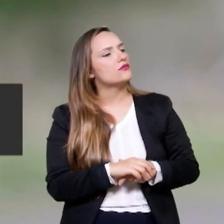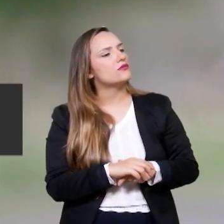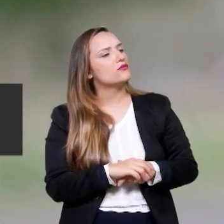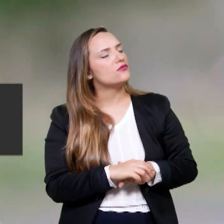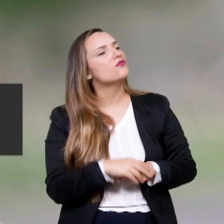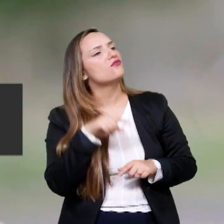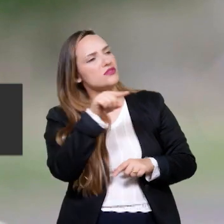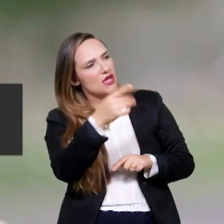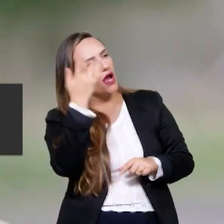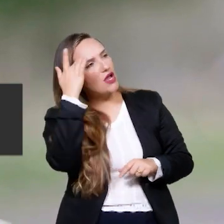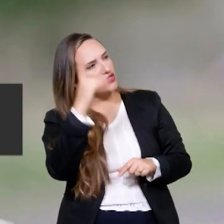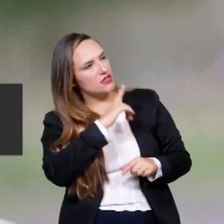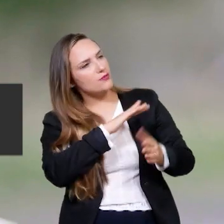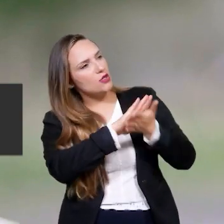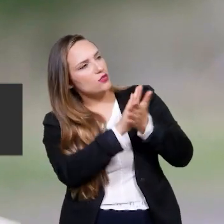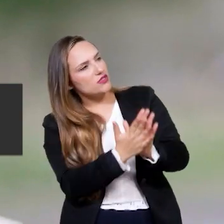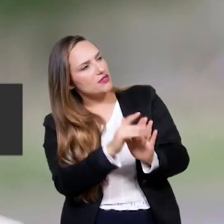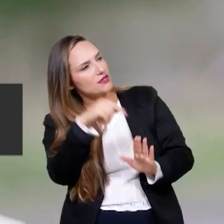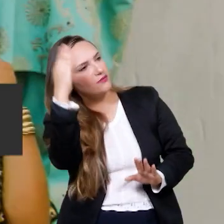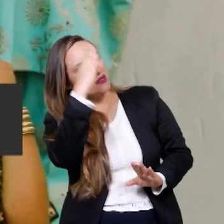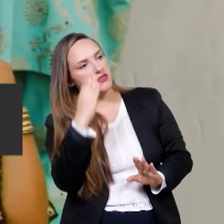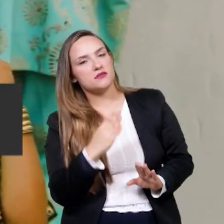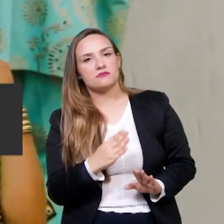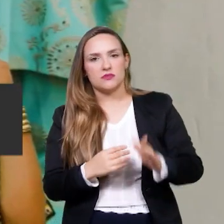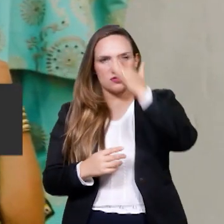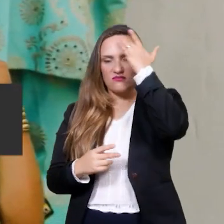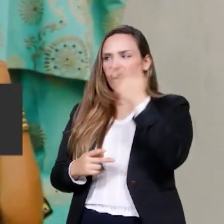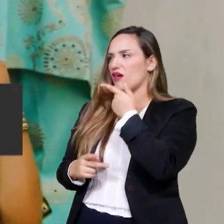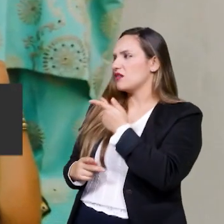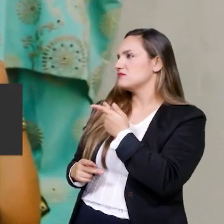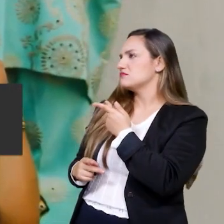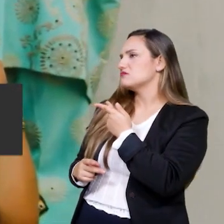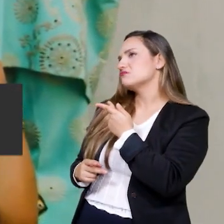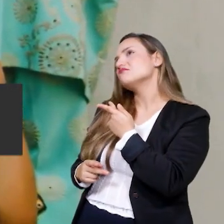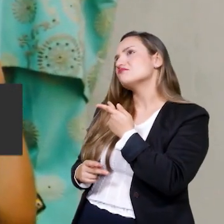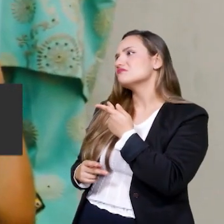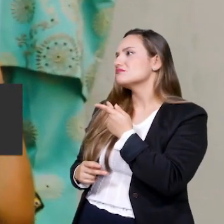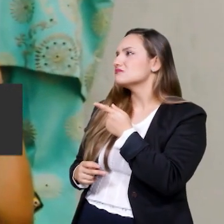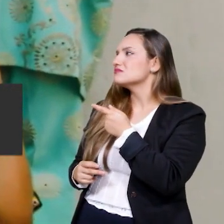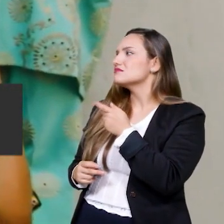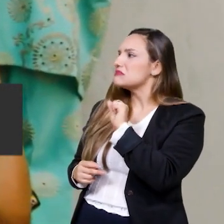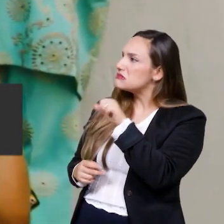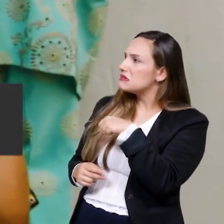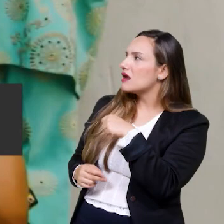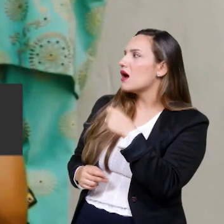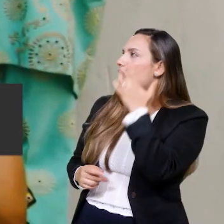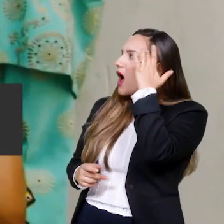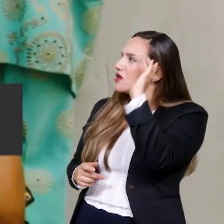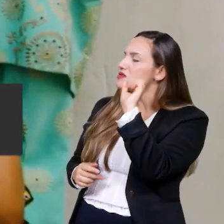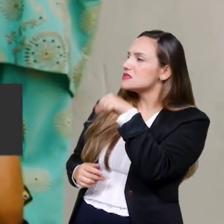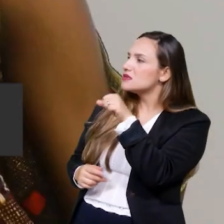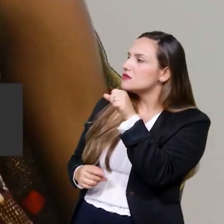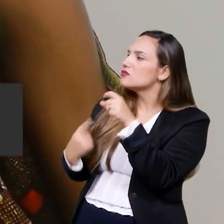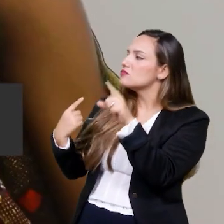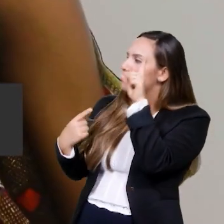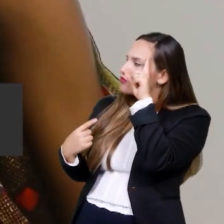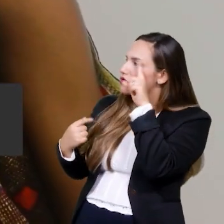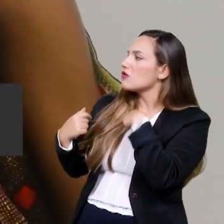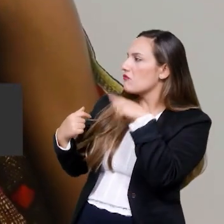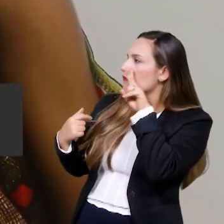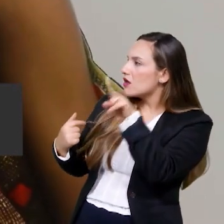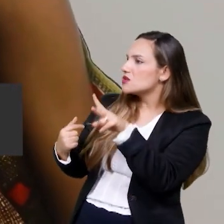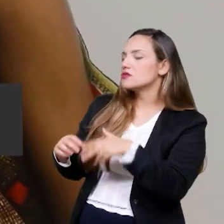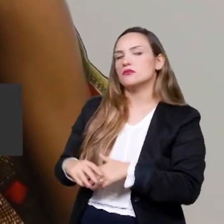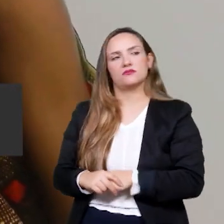se as pessoas acham que existe racismo no Brasil. E a grande maioria diz que acha, porque vê isso acontecendo todos